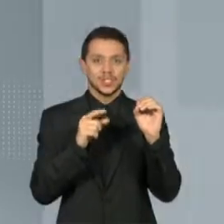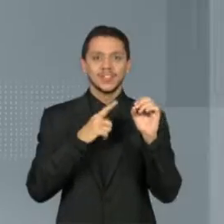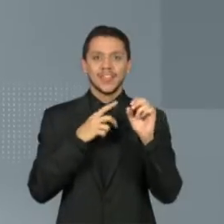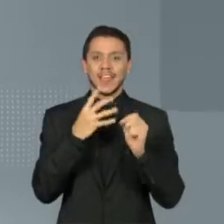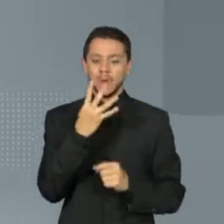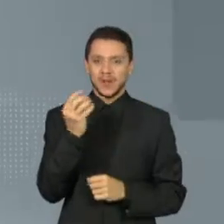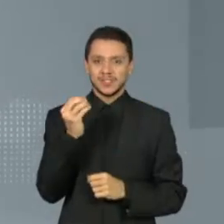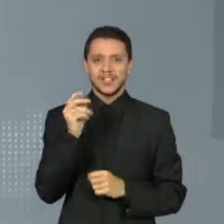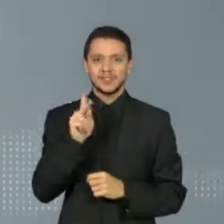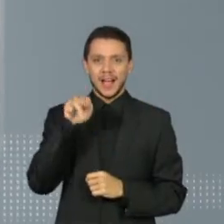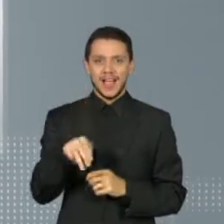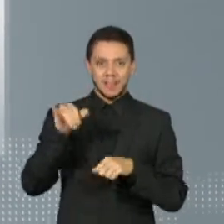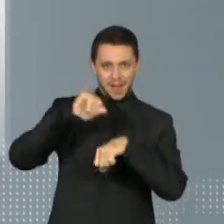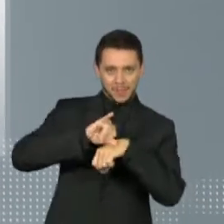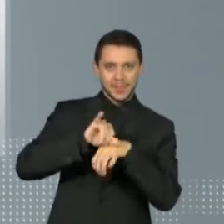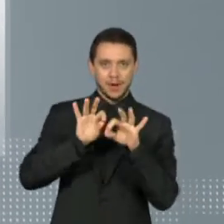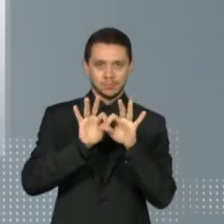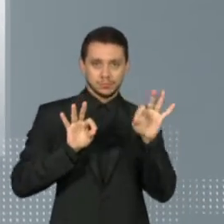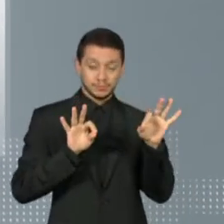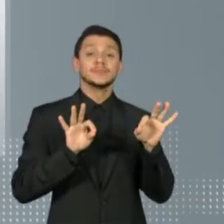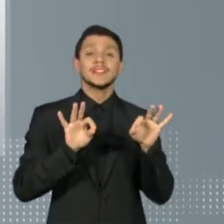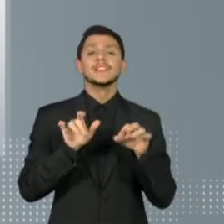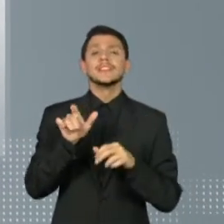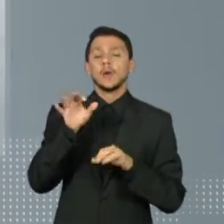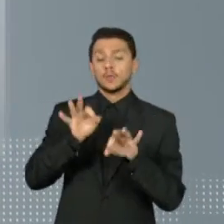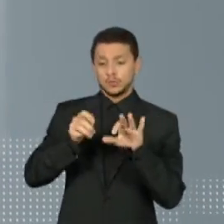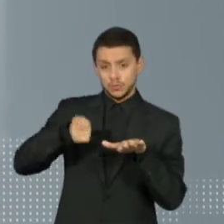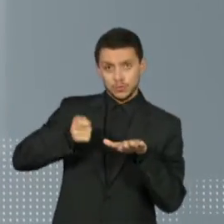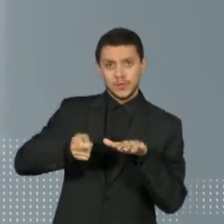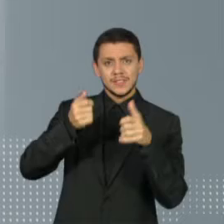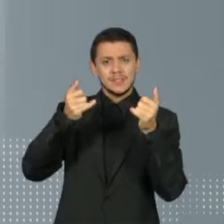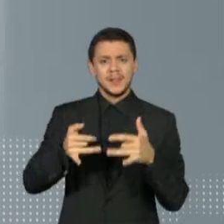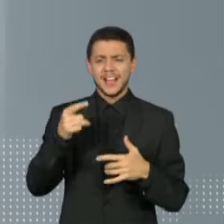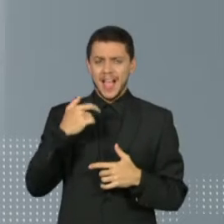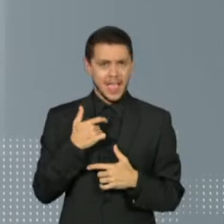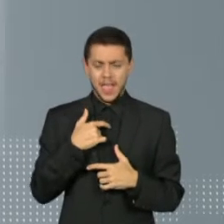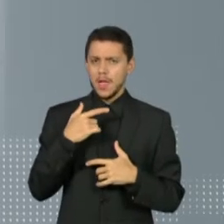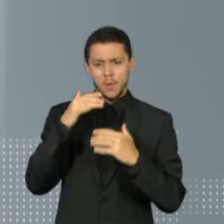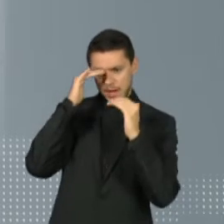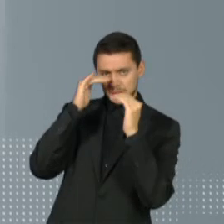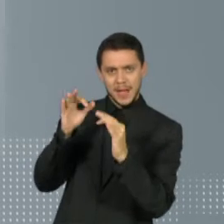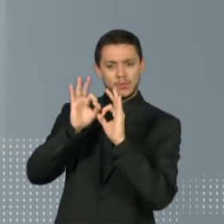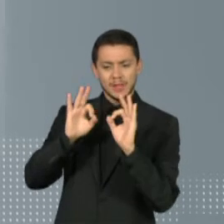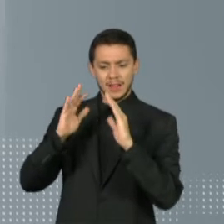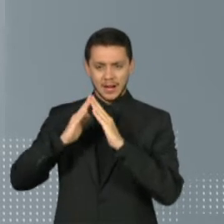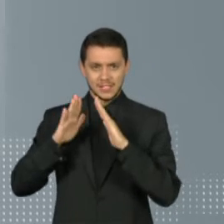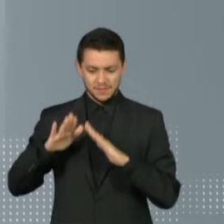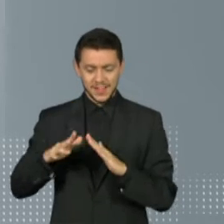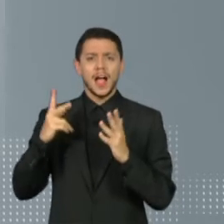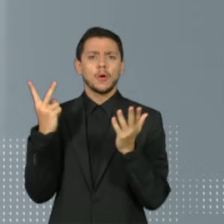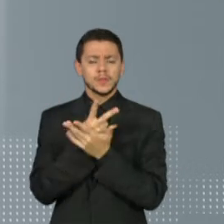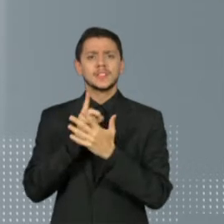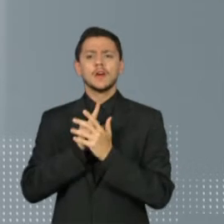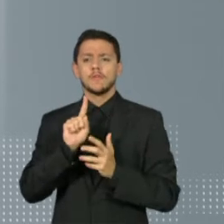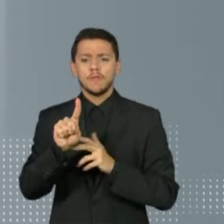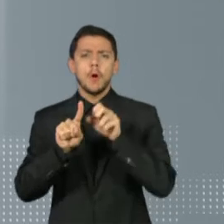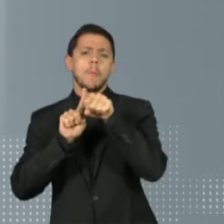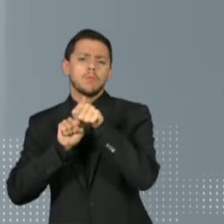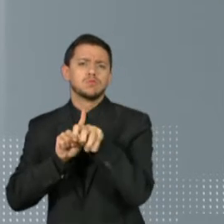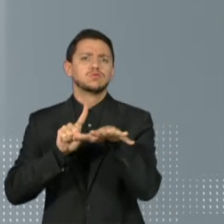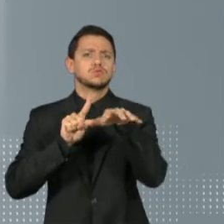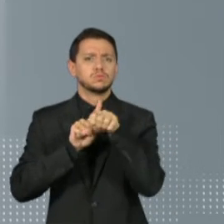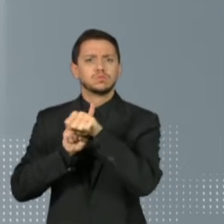o magistrado destaca que, ao descumprir o isolamento, o cidadão contaminado agravou os riscos de disseminação